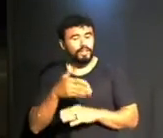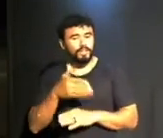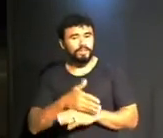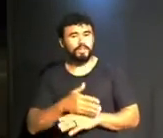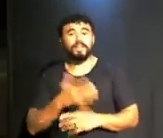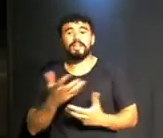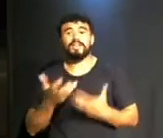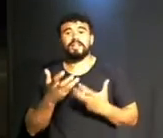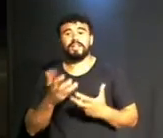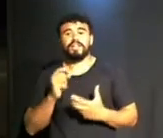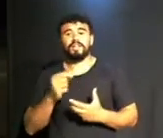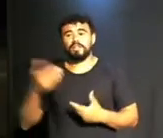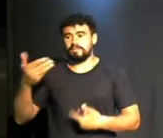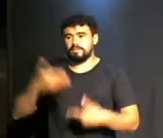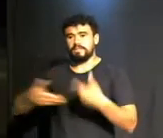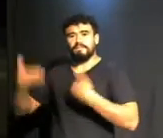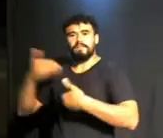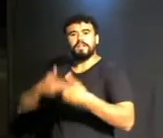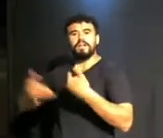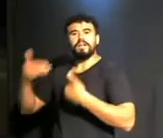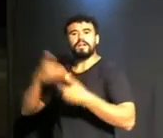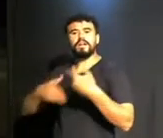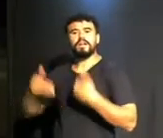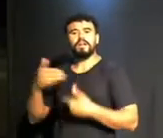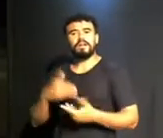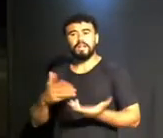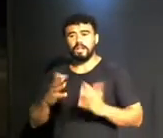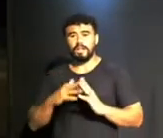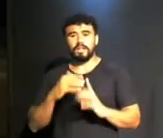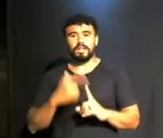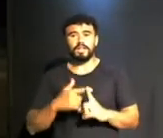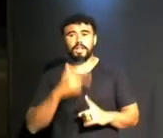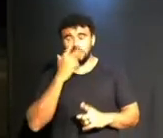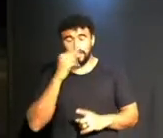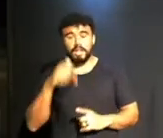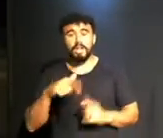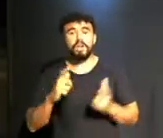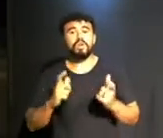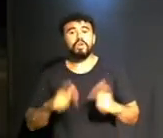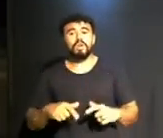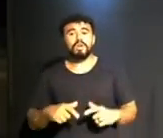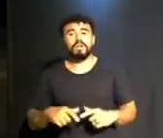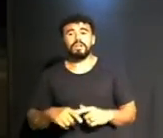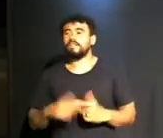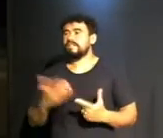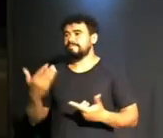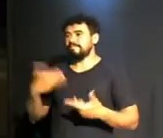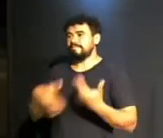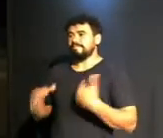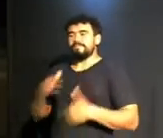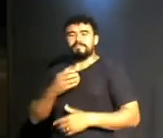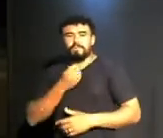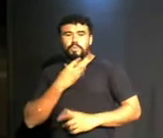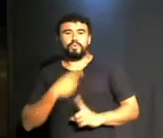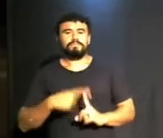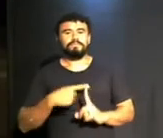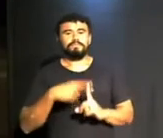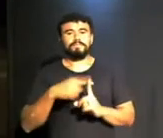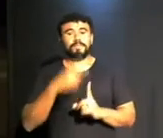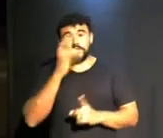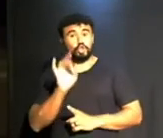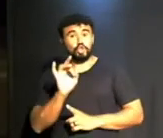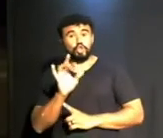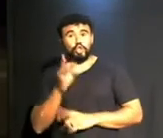elas querem ser servidas elas querem fazer da igreja um lugar onde Elas serão beneficiadas são os